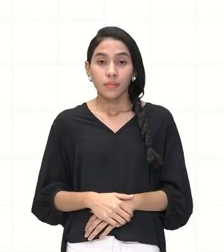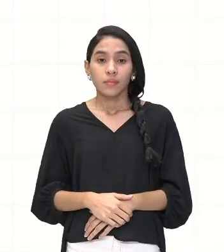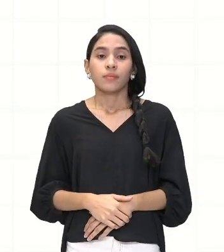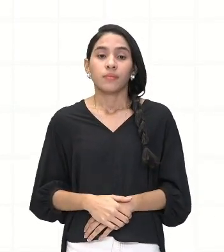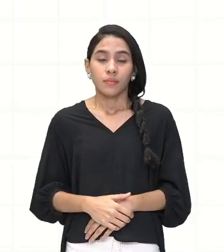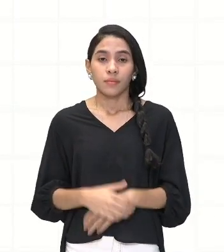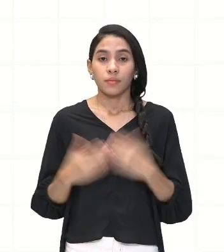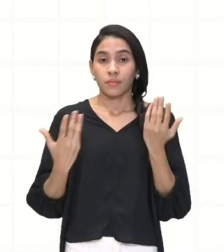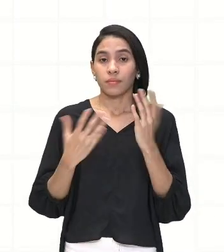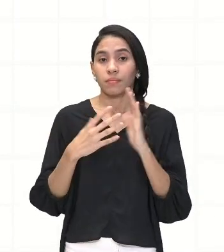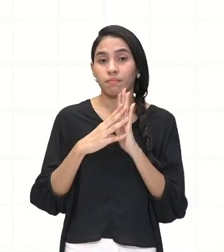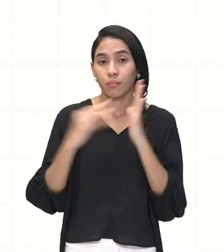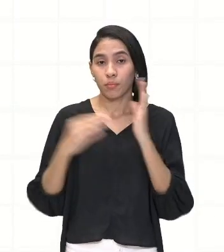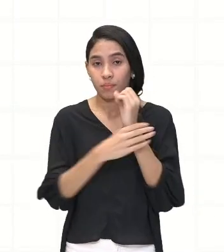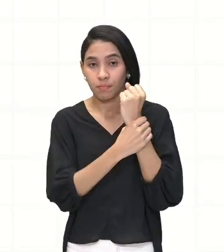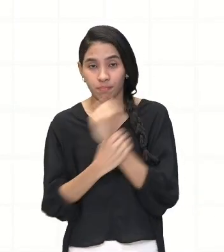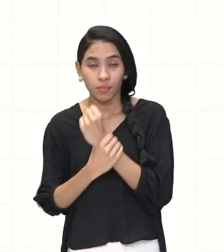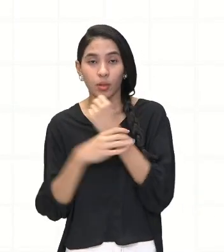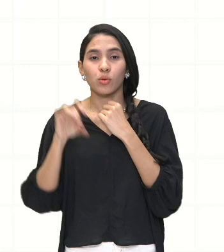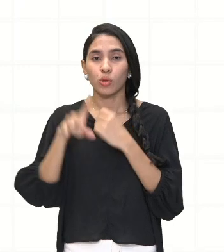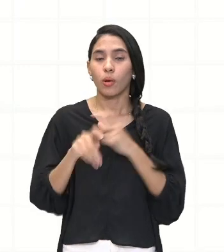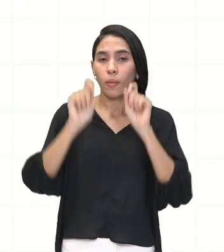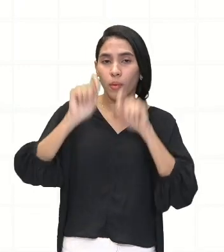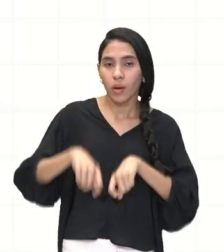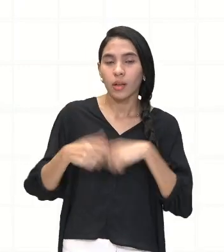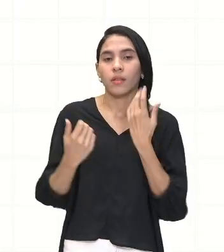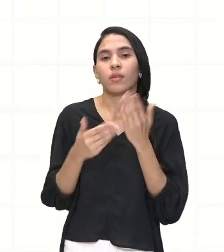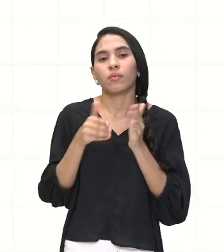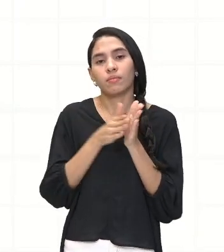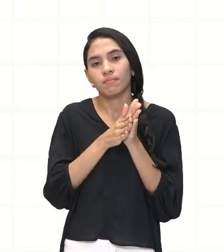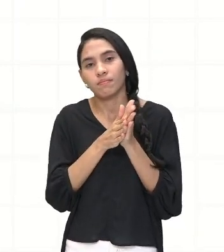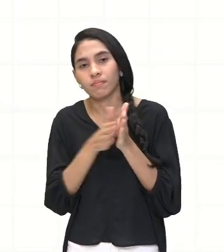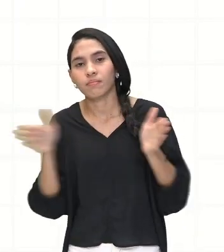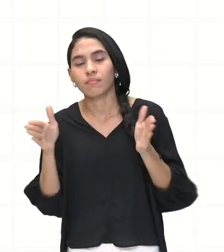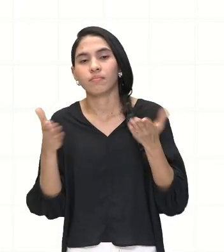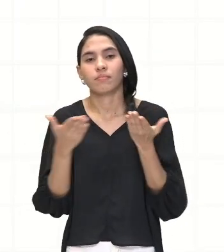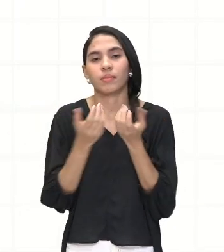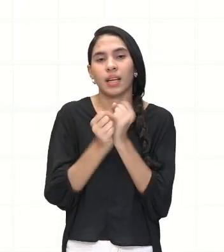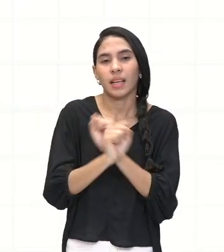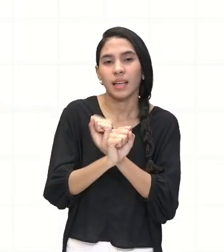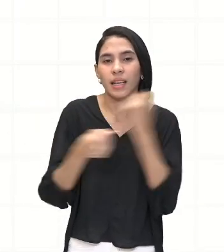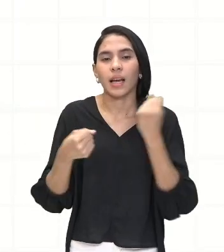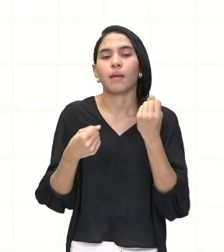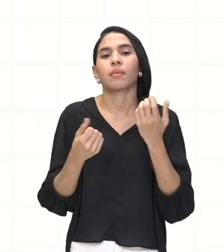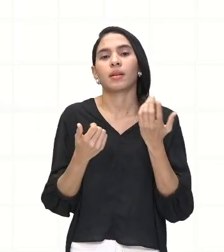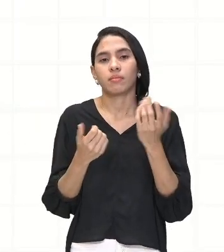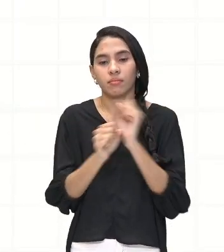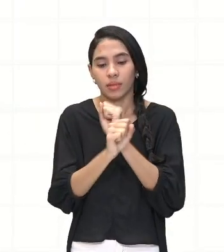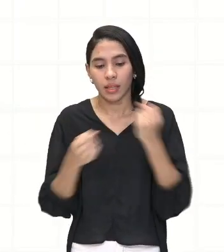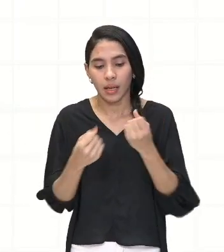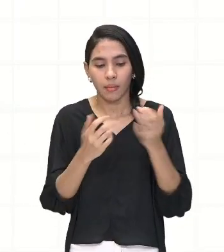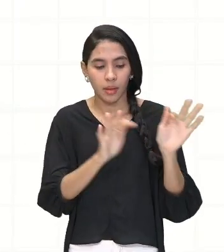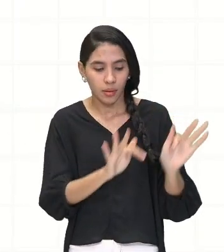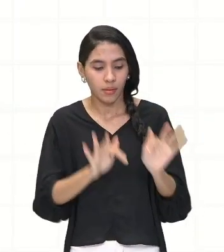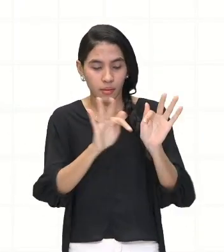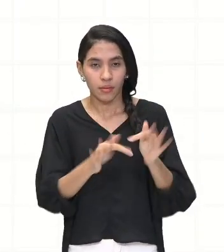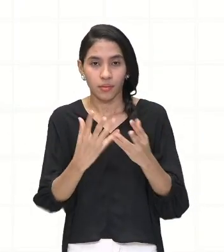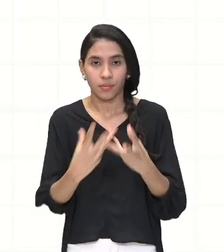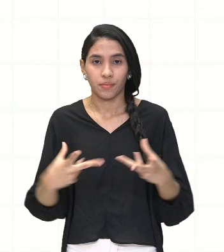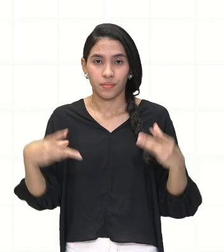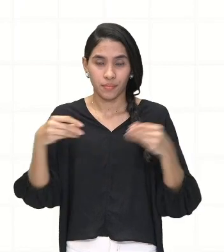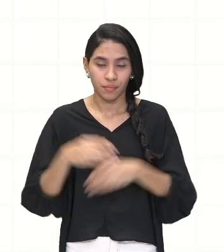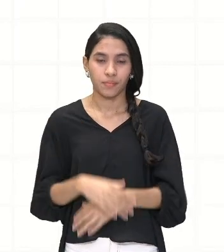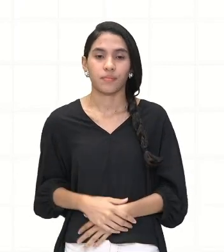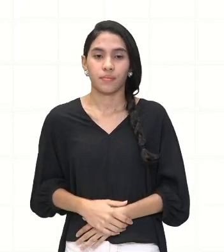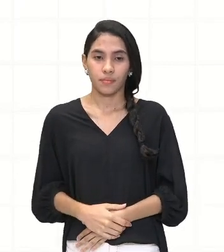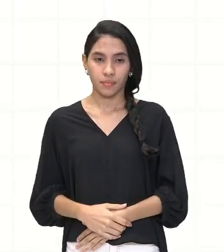esse modelo só vai ser possível a partir dessa fragmentação e esse declínio do modelo